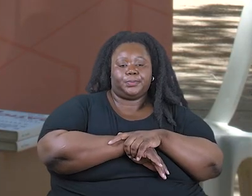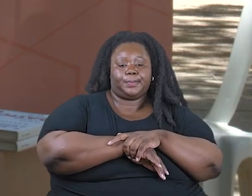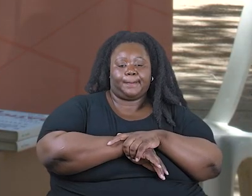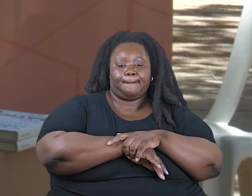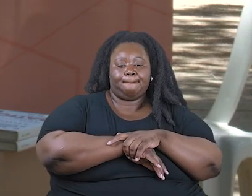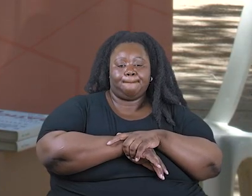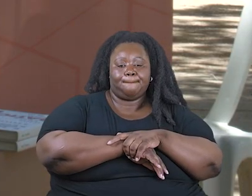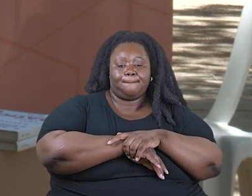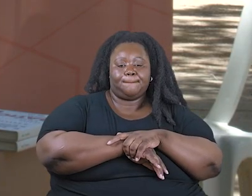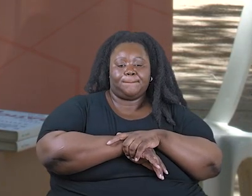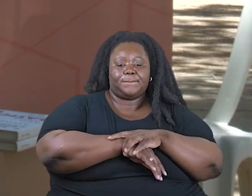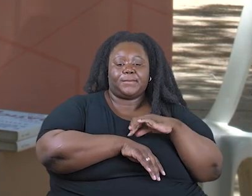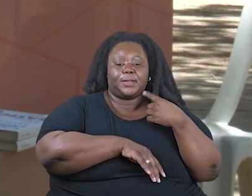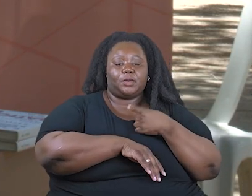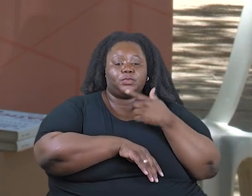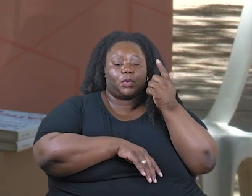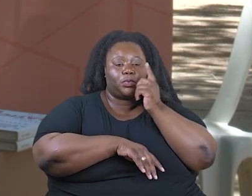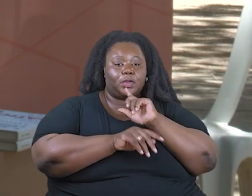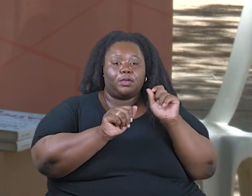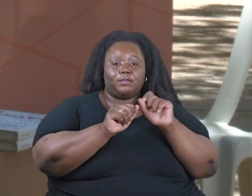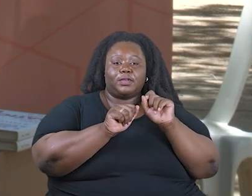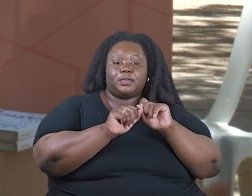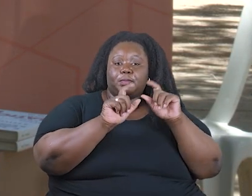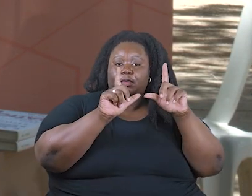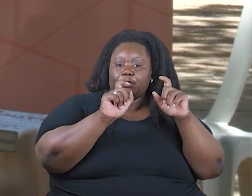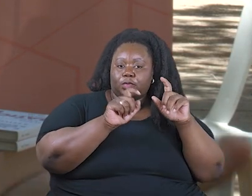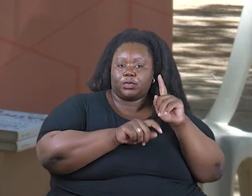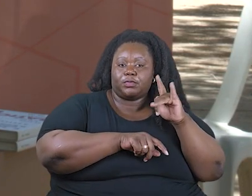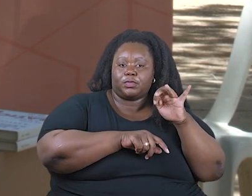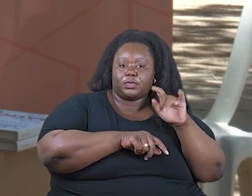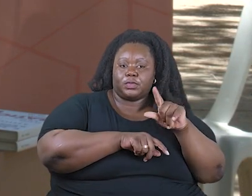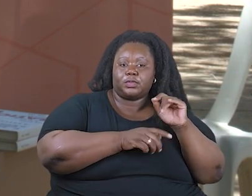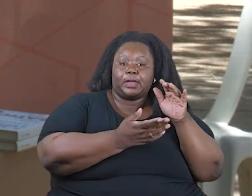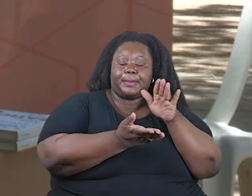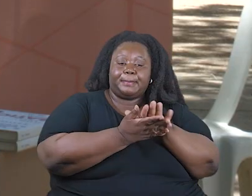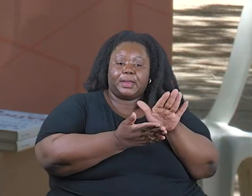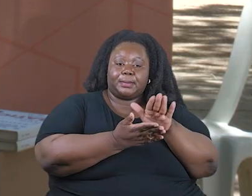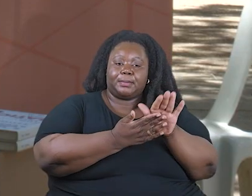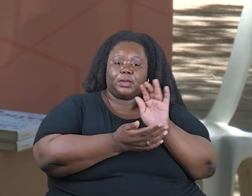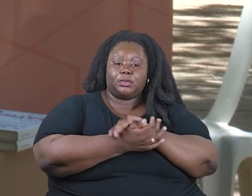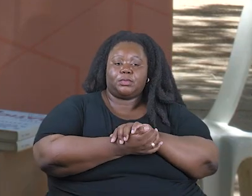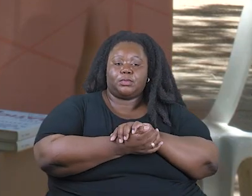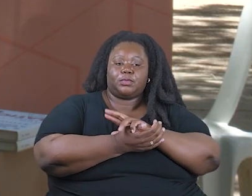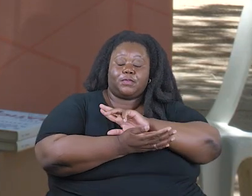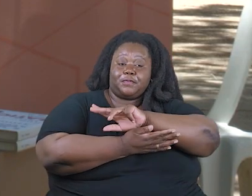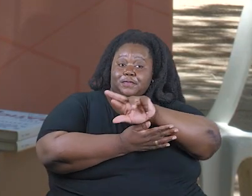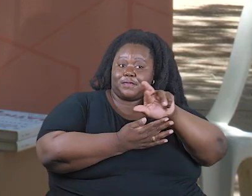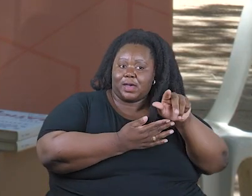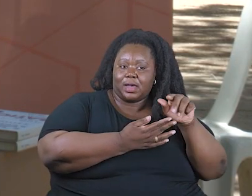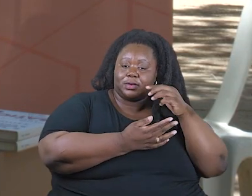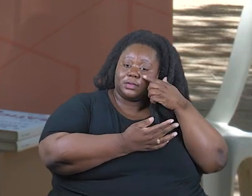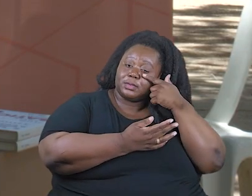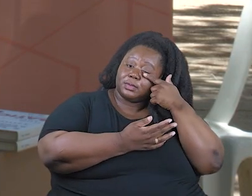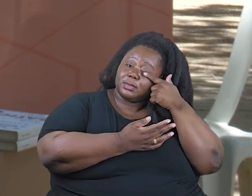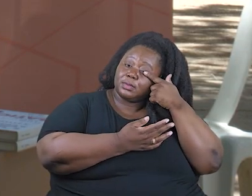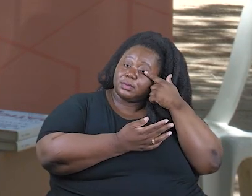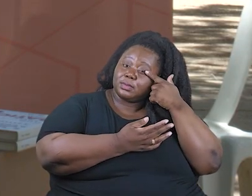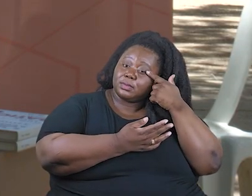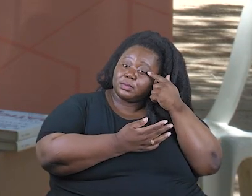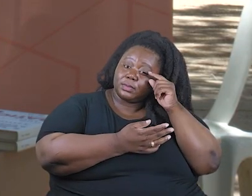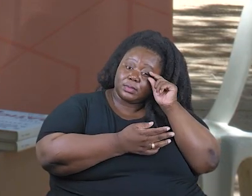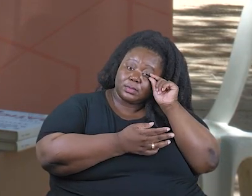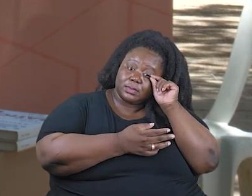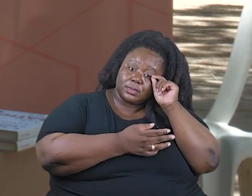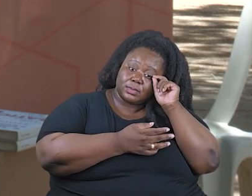Então, né, hoje a gente consegue fazer uma fotografia digital e imprimir, né, infinitas cópias. Ou